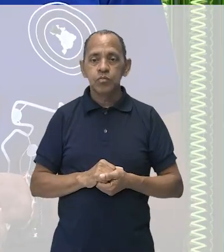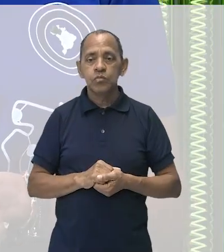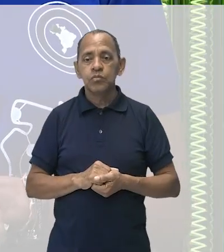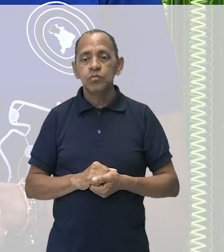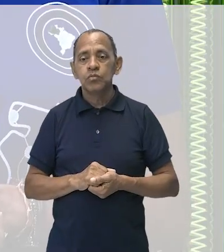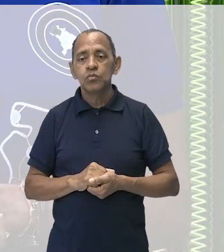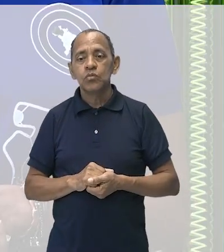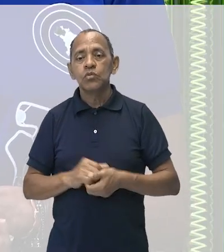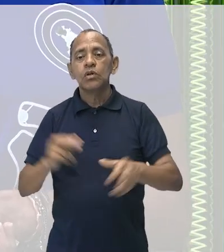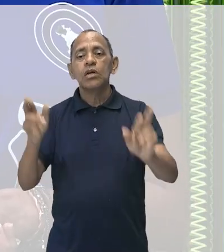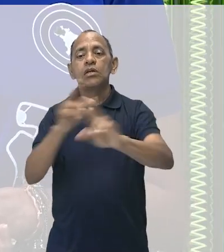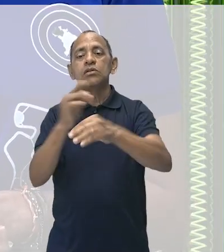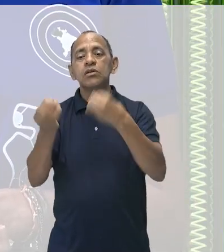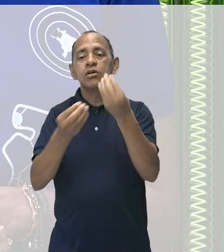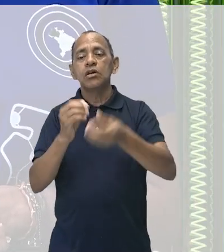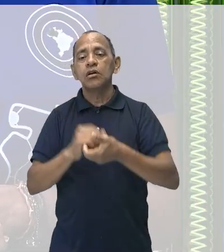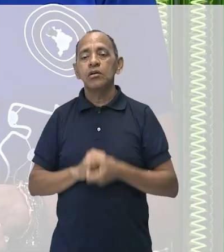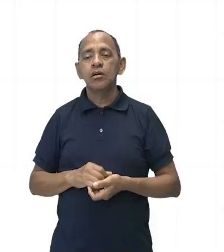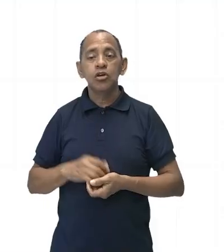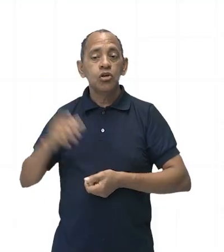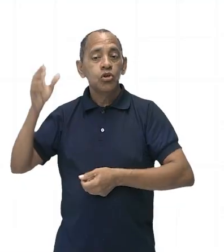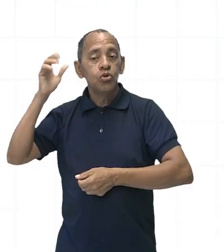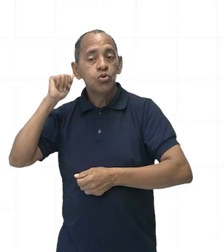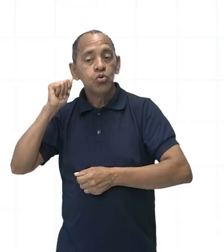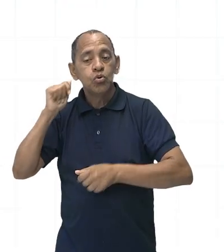com relação a som e ondas.